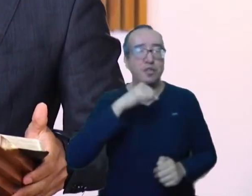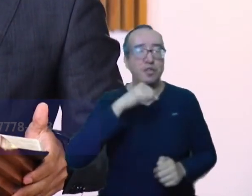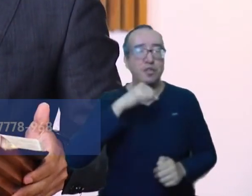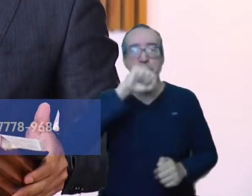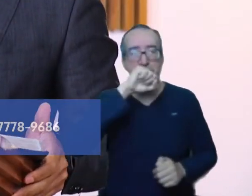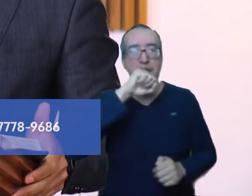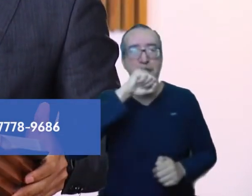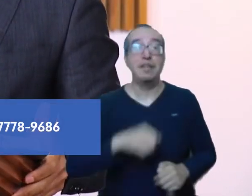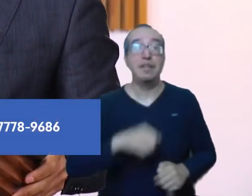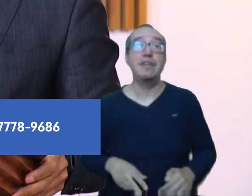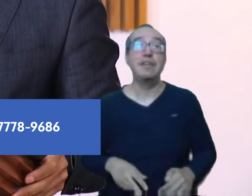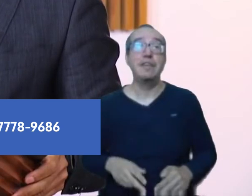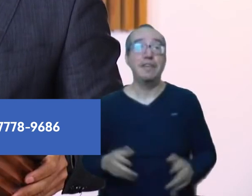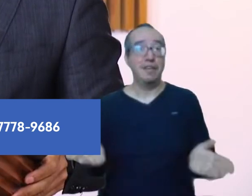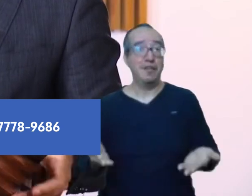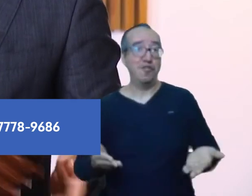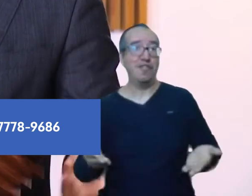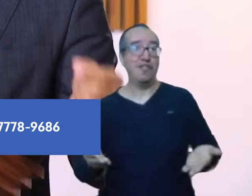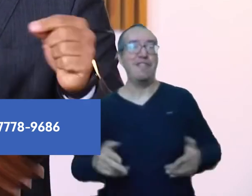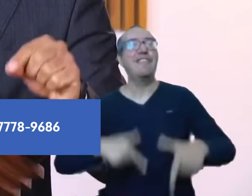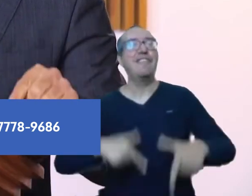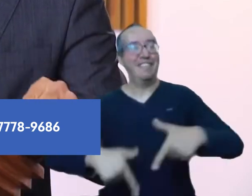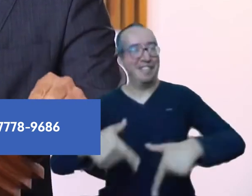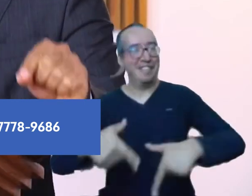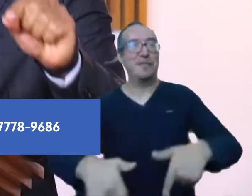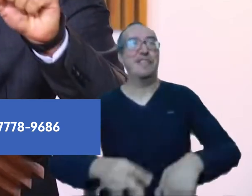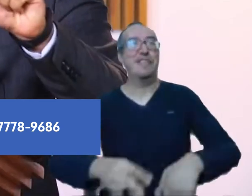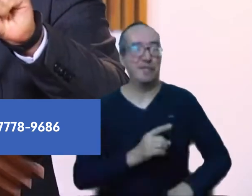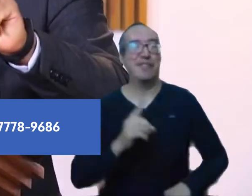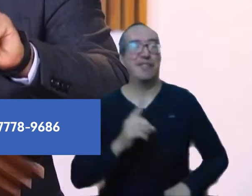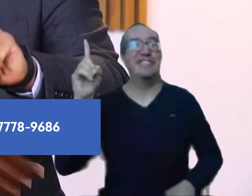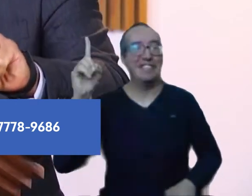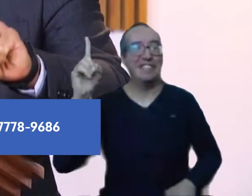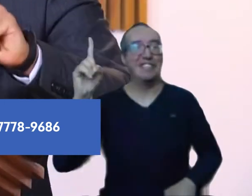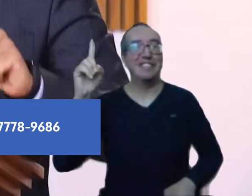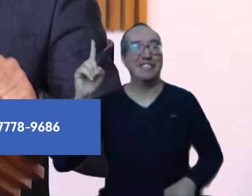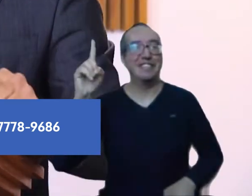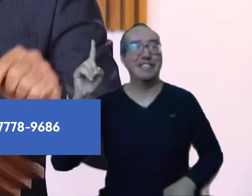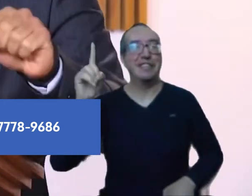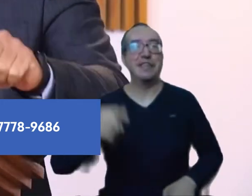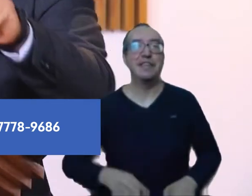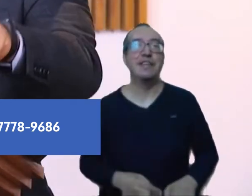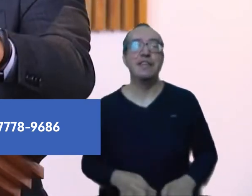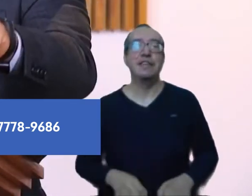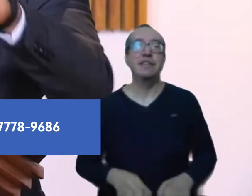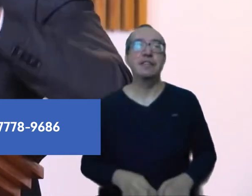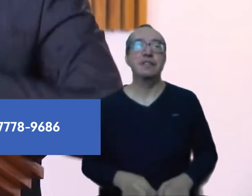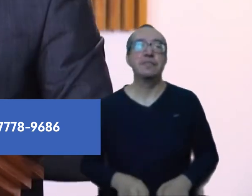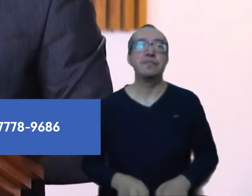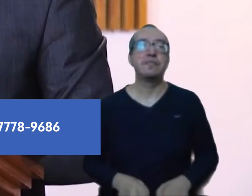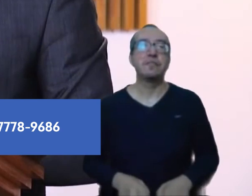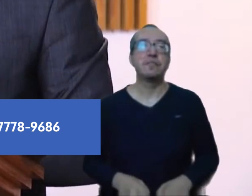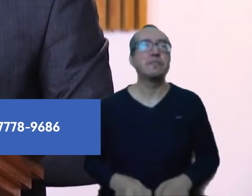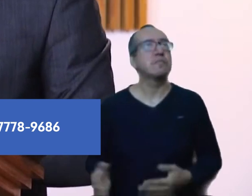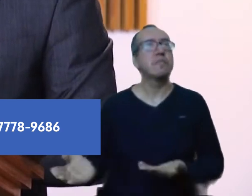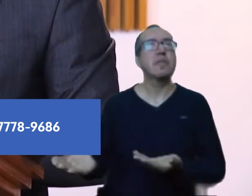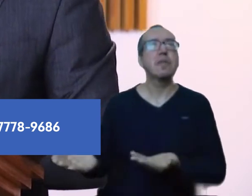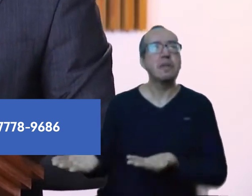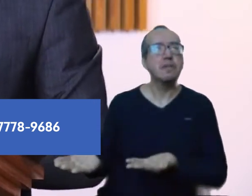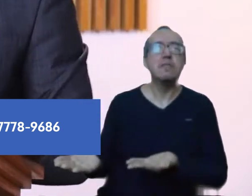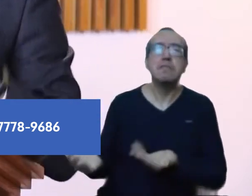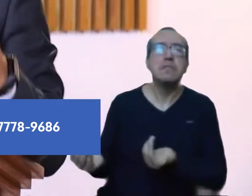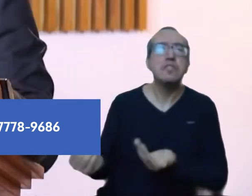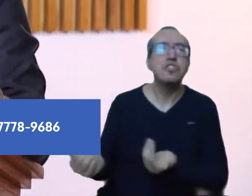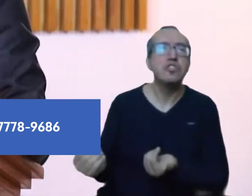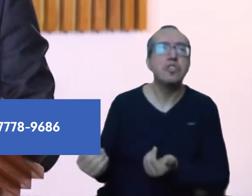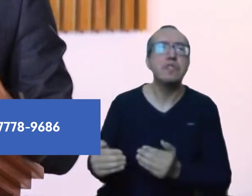Você não imagina o que esse jovem que está na janela, sentado na janela na tua igreja, você